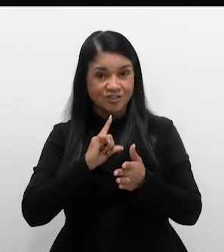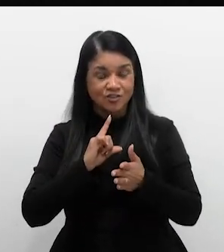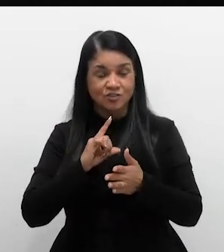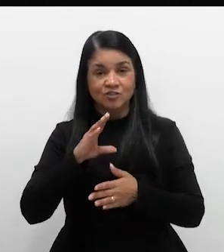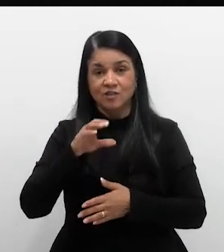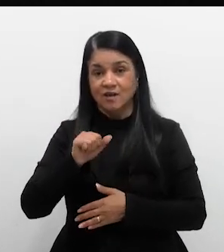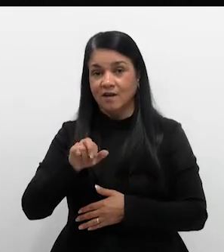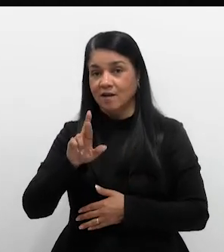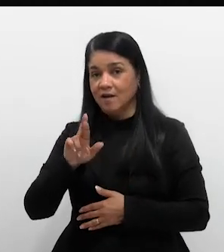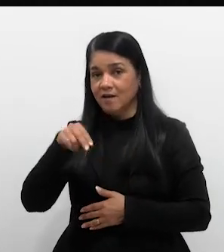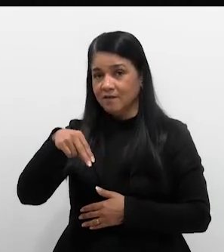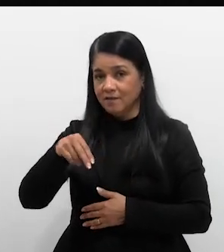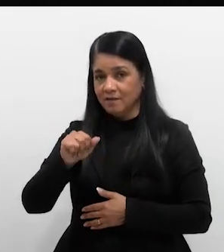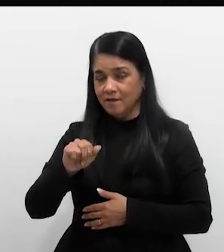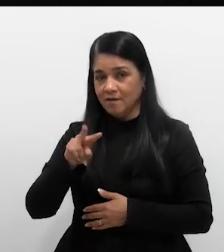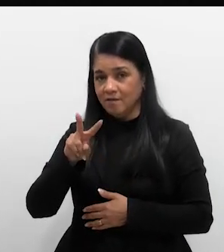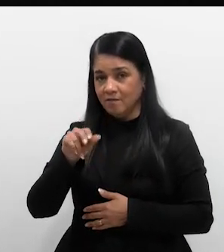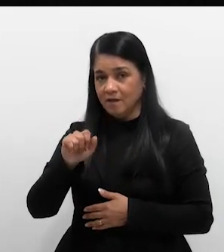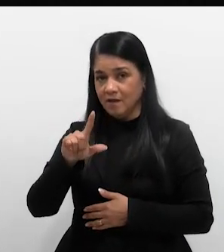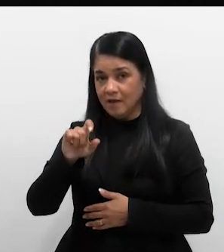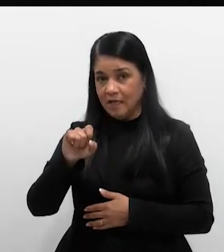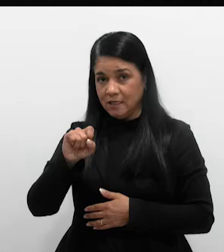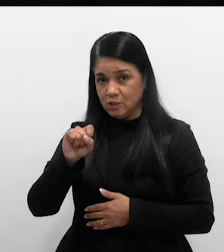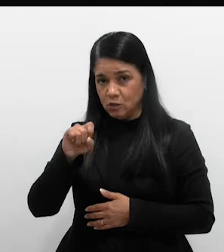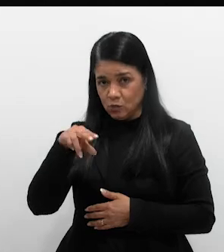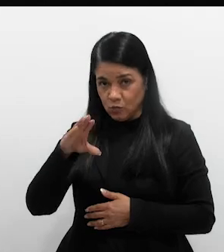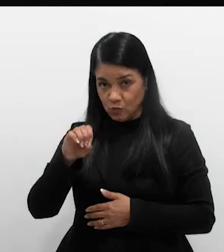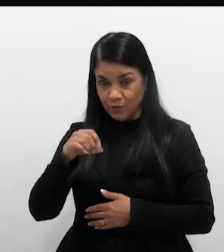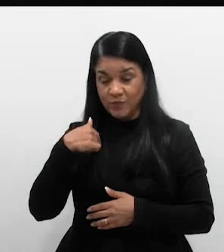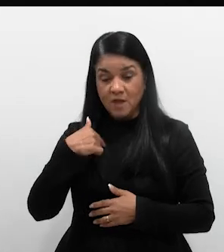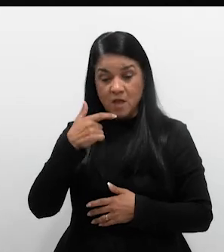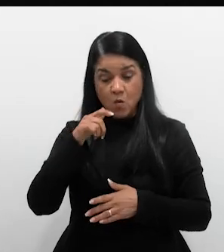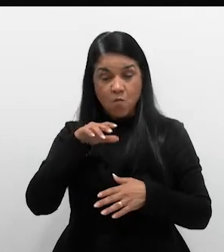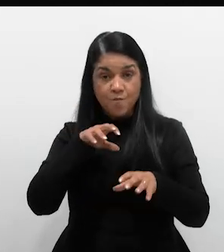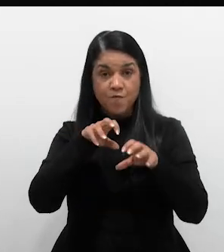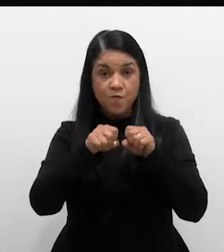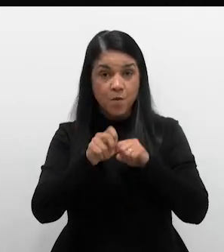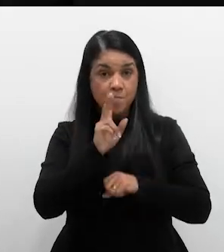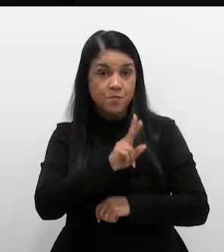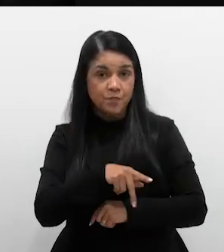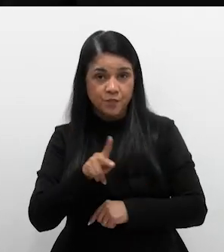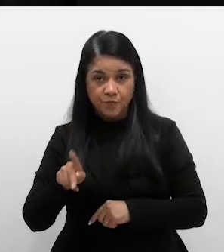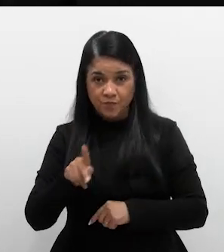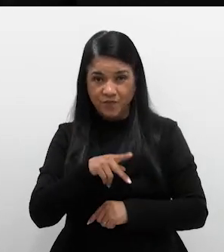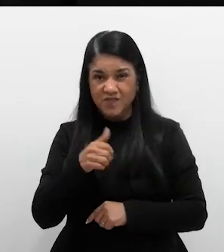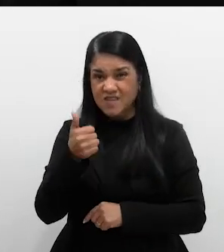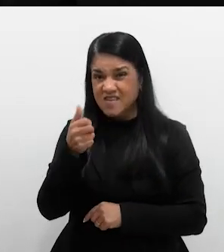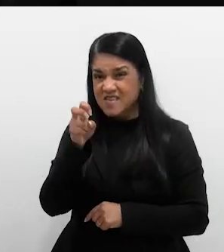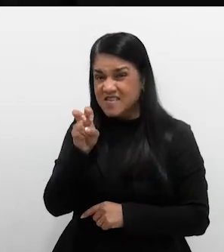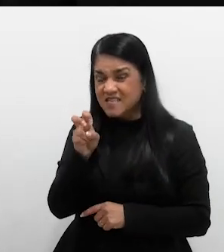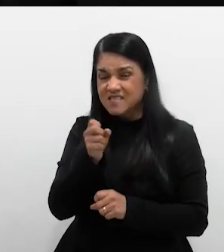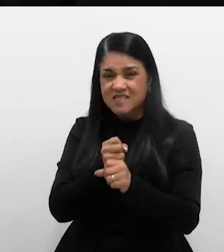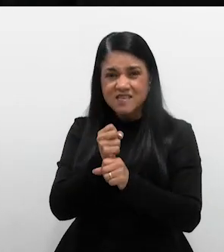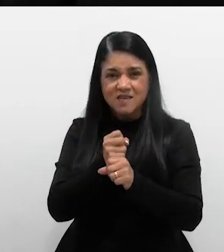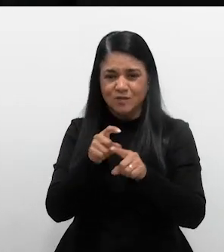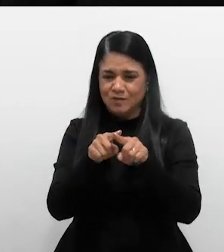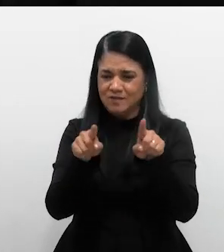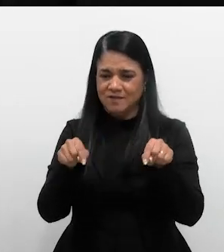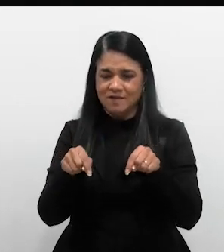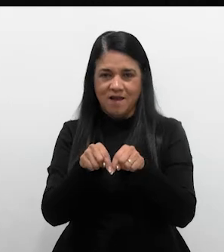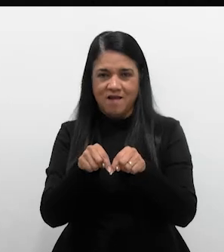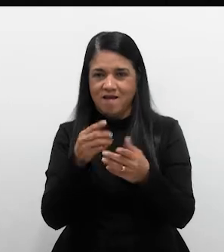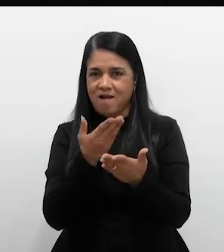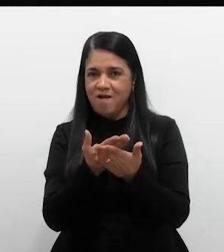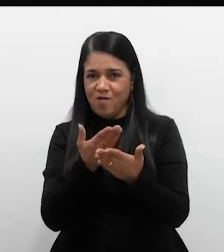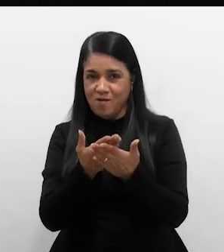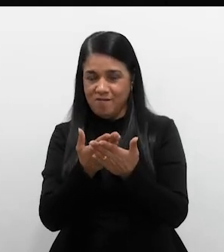antes de ser carnavalesco, eu, por formação, sou professor. Então, eu tenho 15 anos de sala de aula